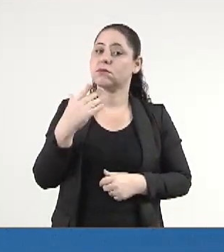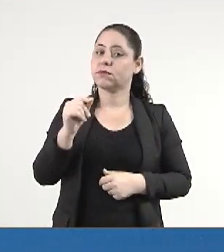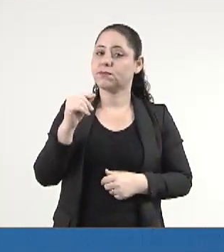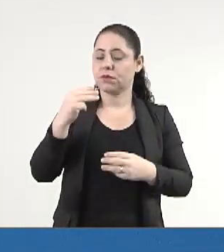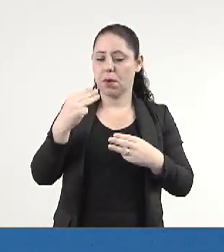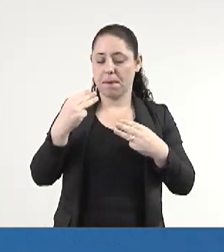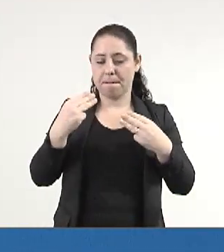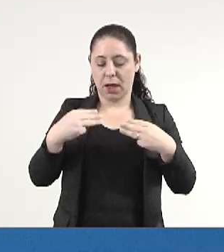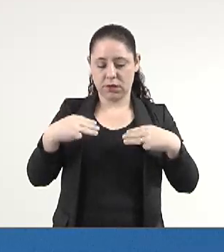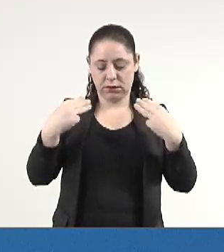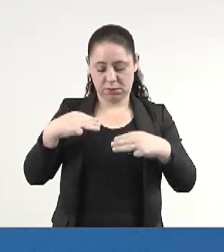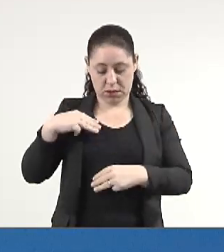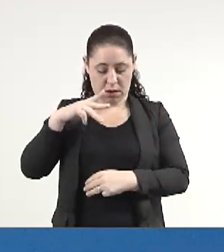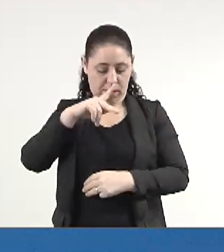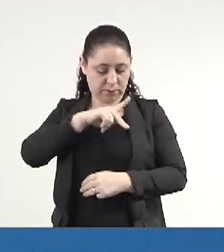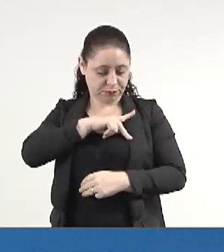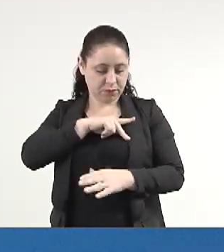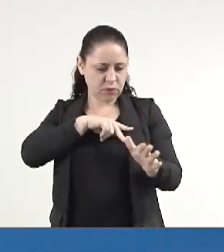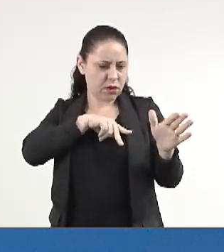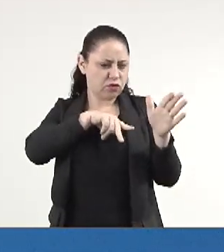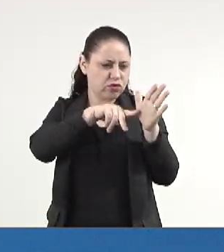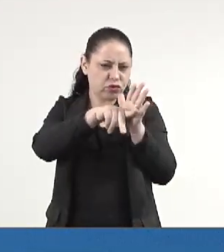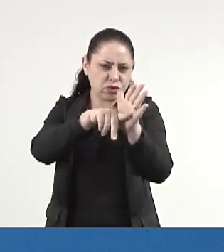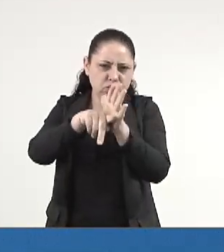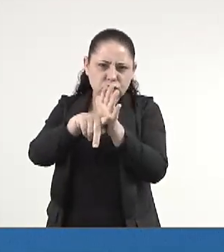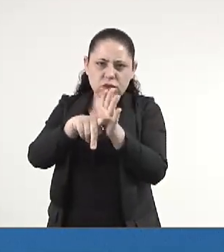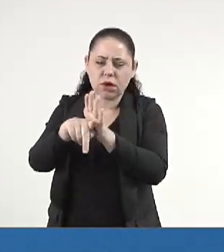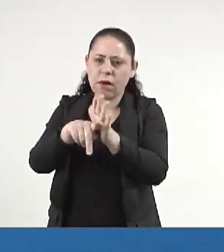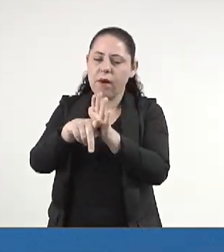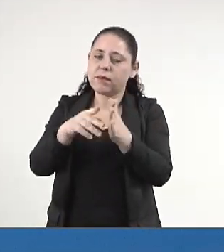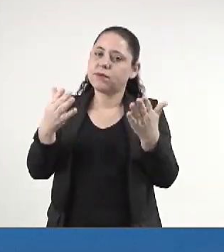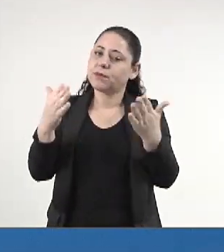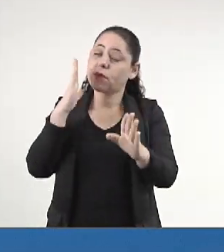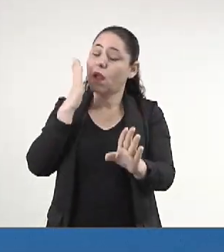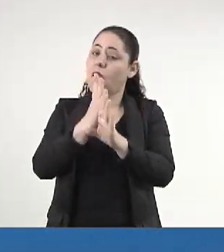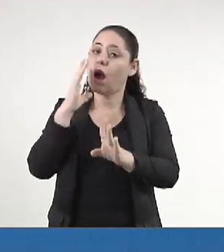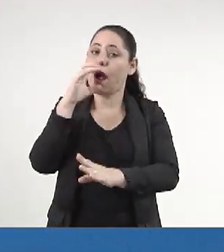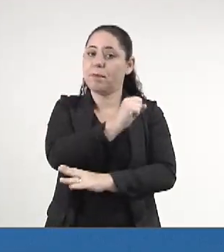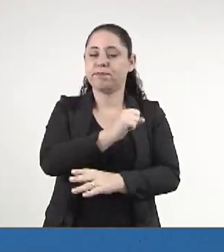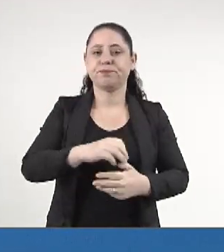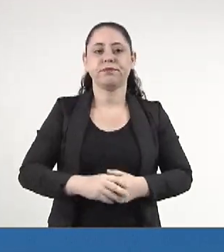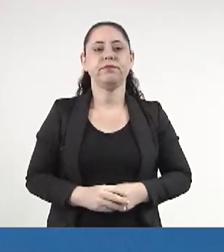ao Ministério Público imediata investigação desse fato. Segundo,